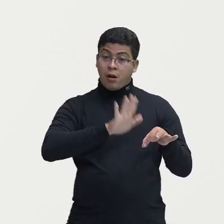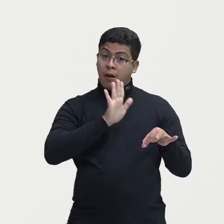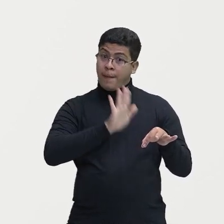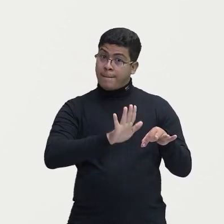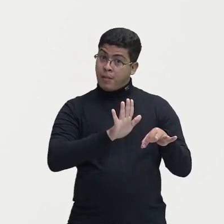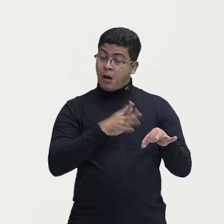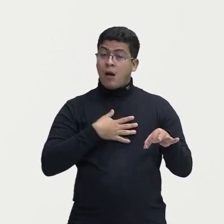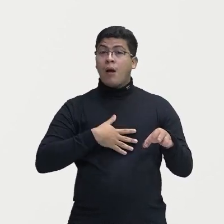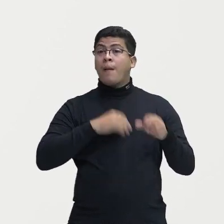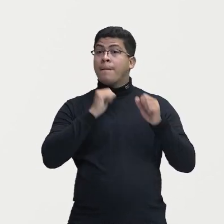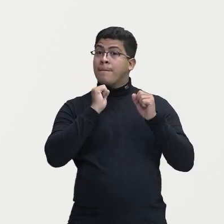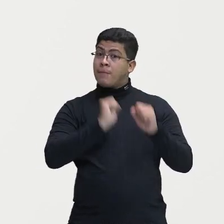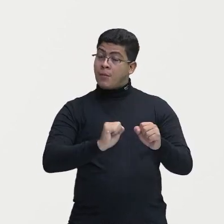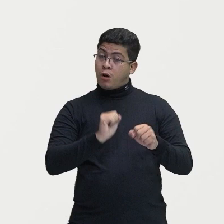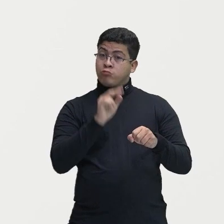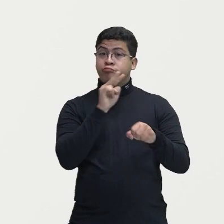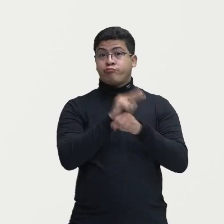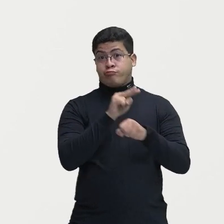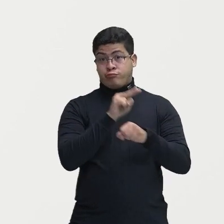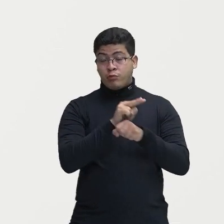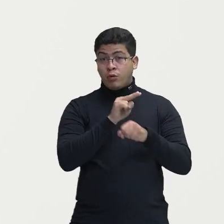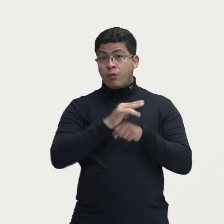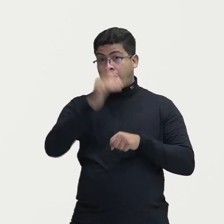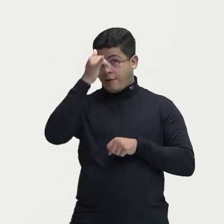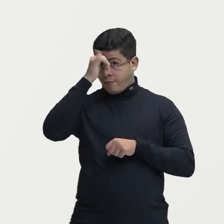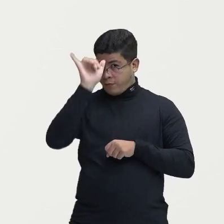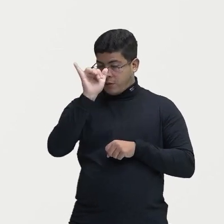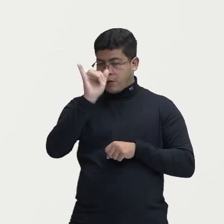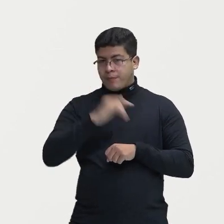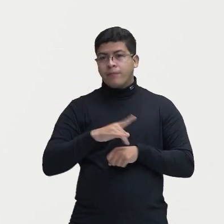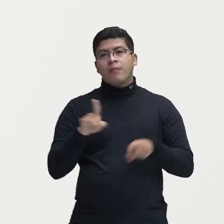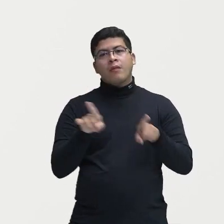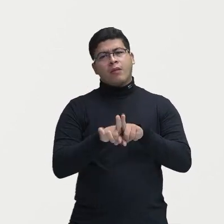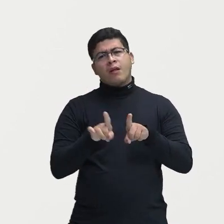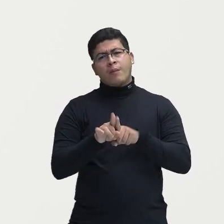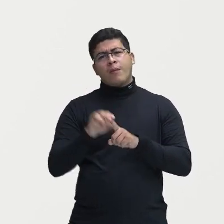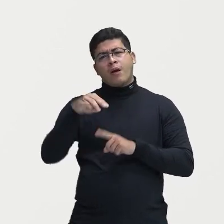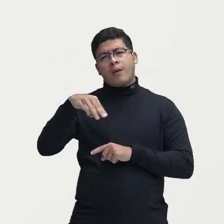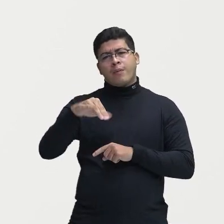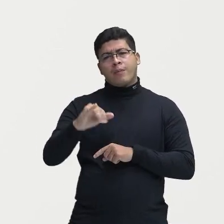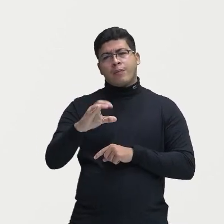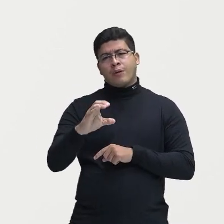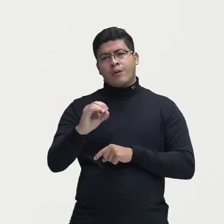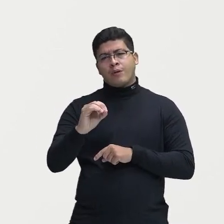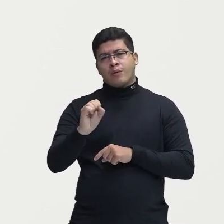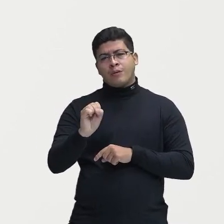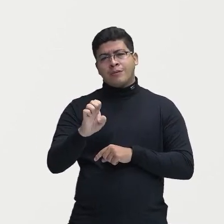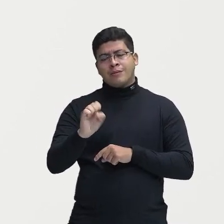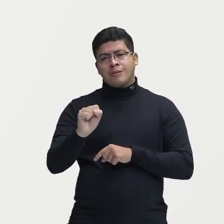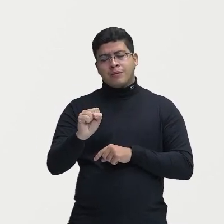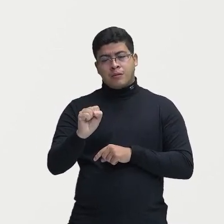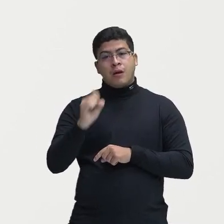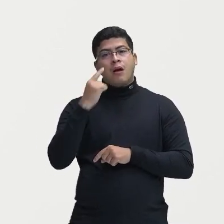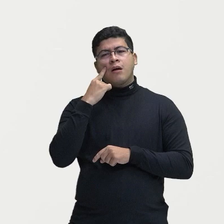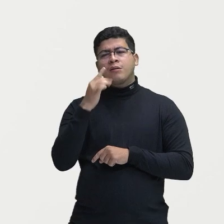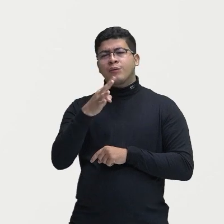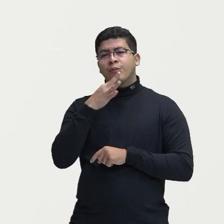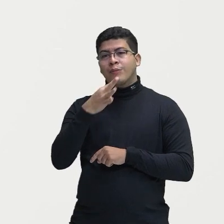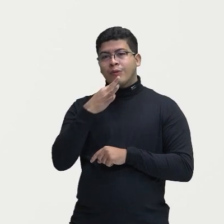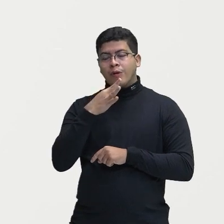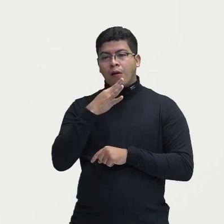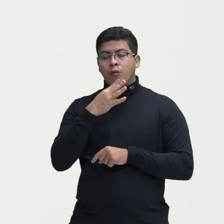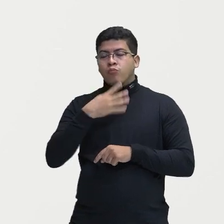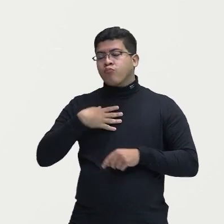possível o seu tratamento. E as micoses, né, que são bem conhecidas também. Aqui a gente tem a